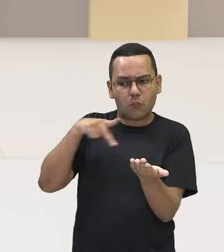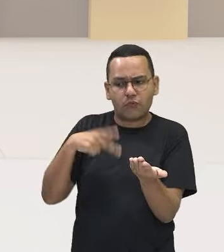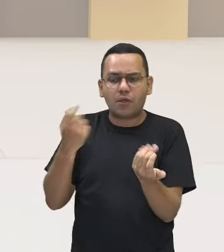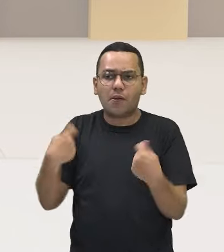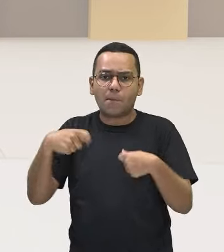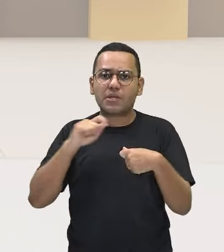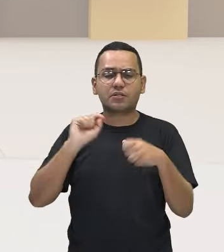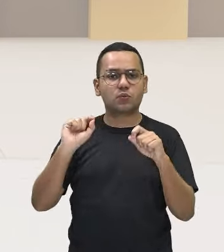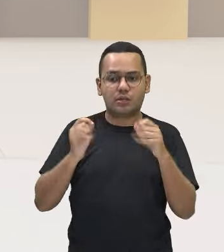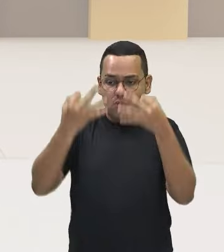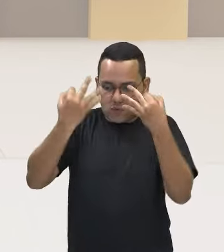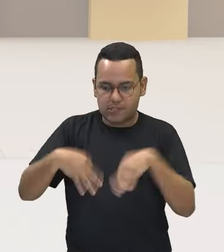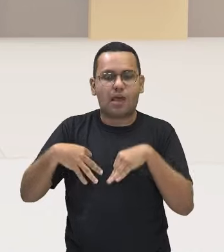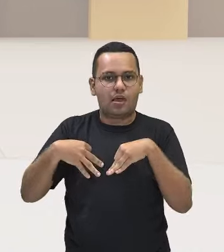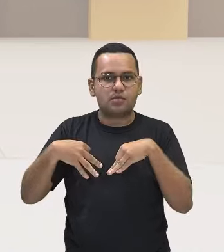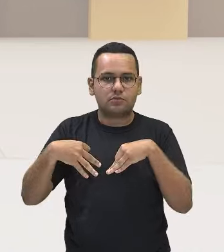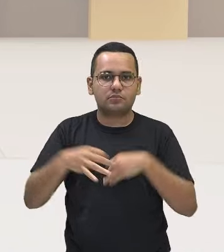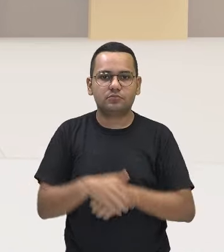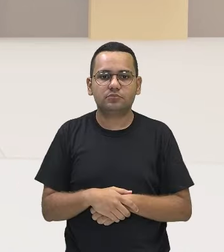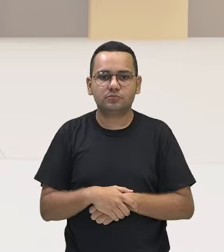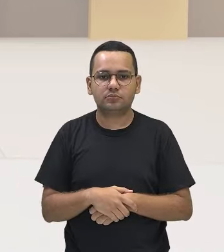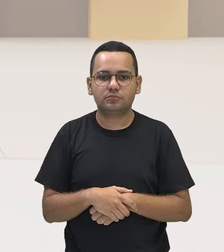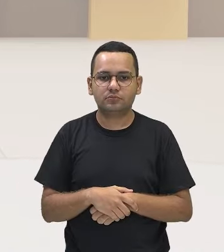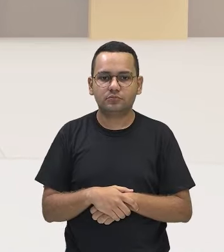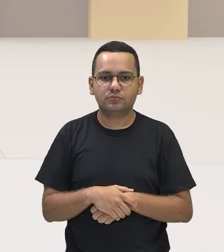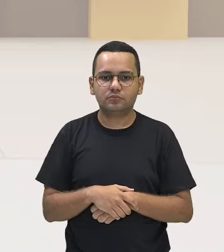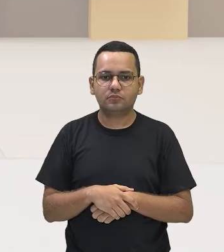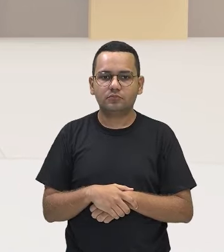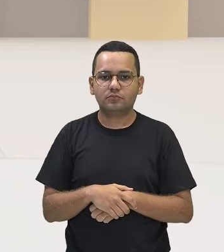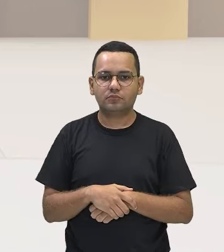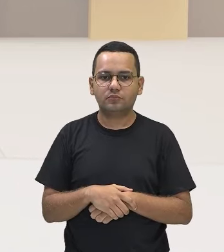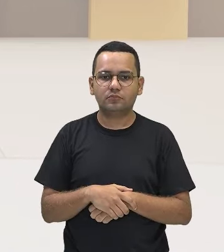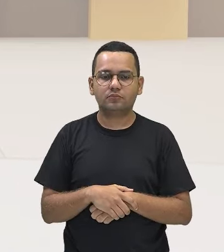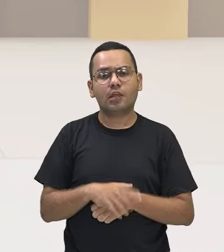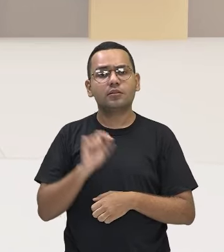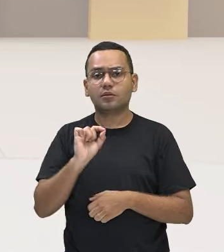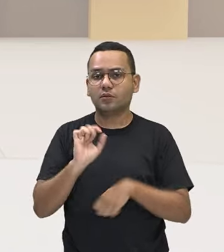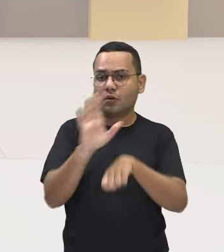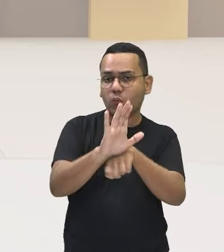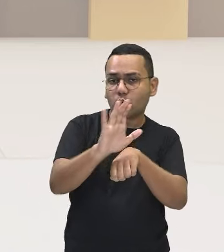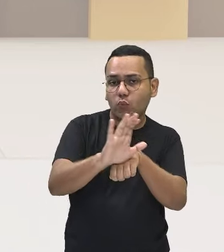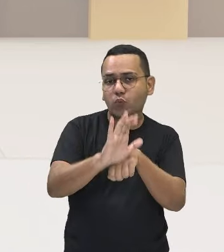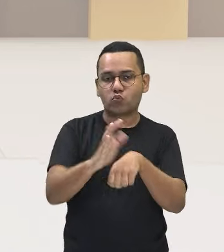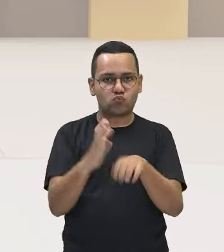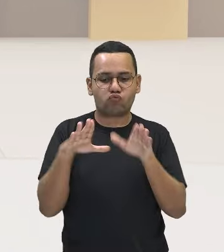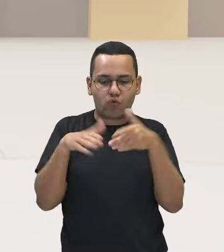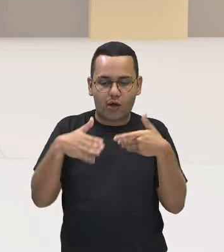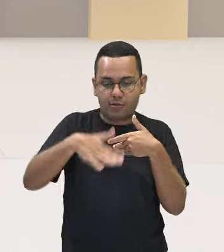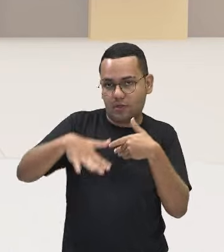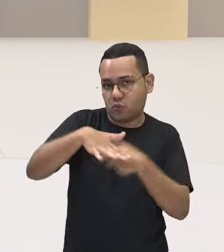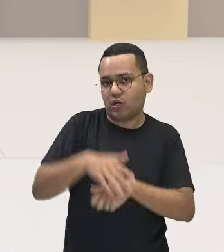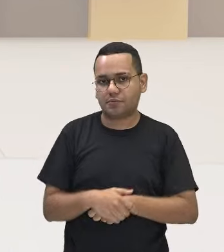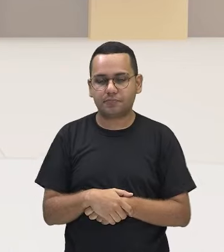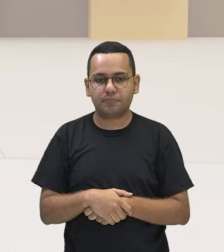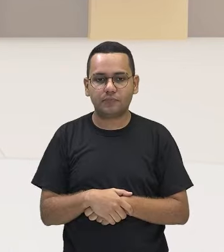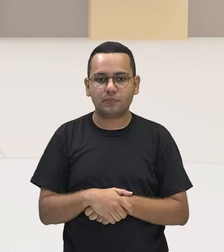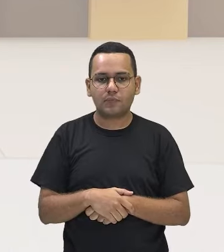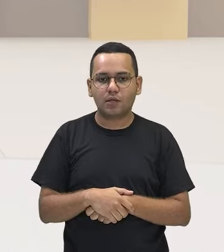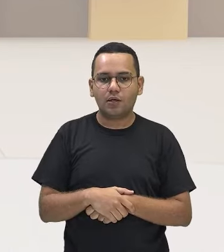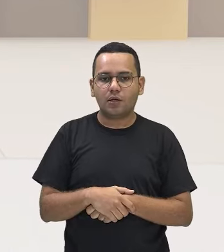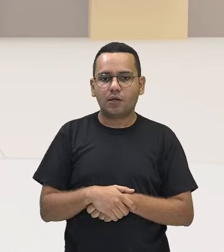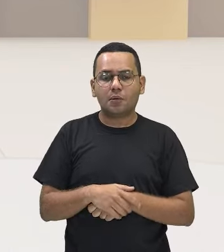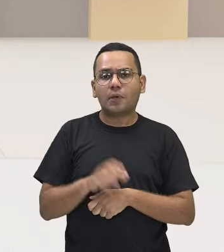estou correto, né? Você tem que criar ali, ó, ou procurar, como está falando, ó, cursos, né, de preferência, para saber como você vai executar o que